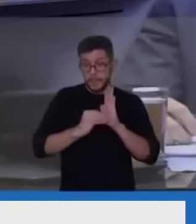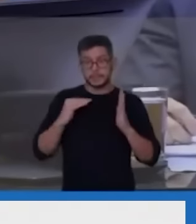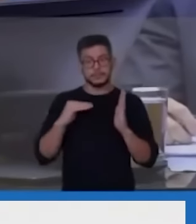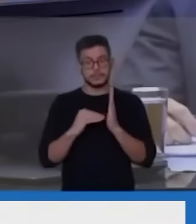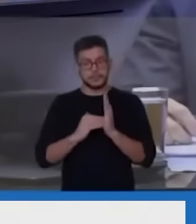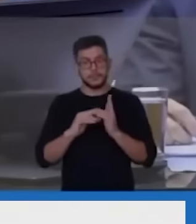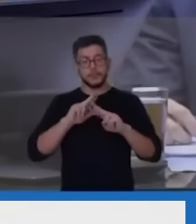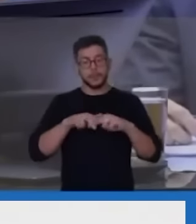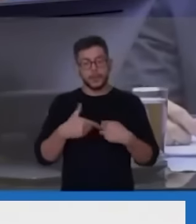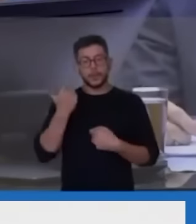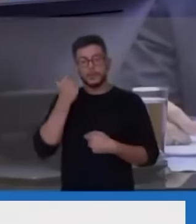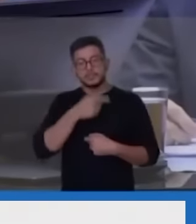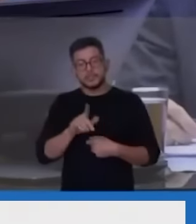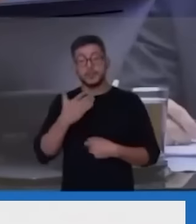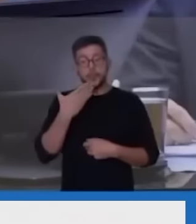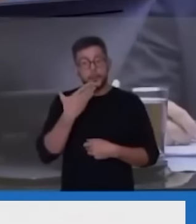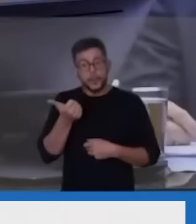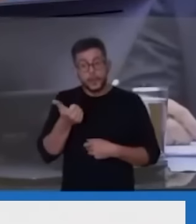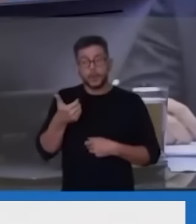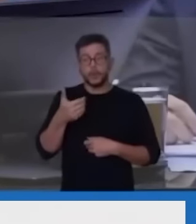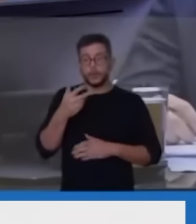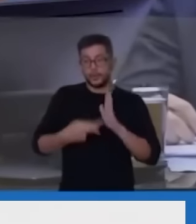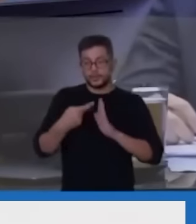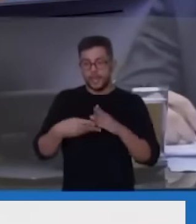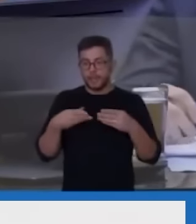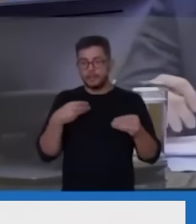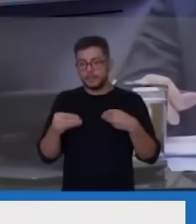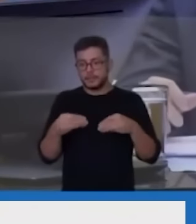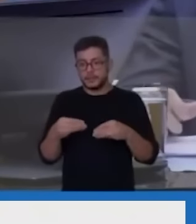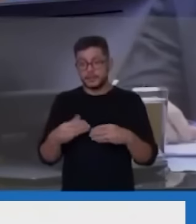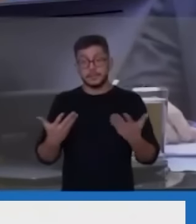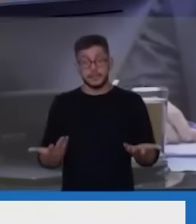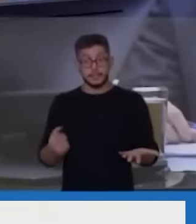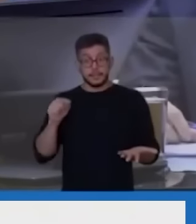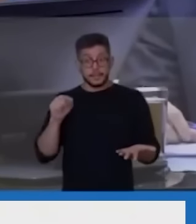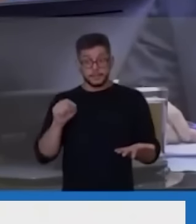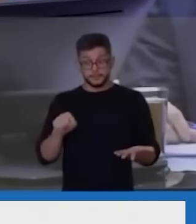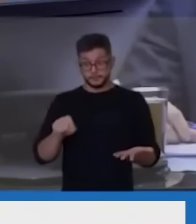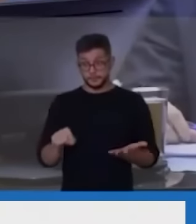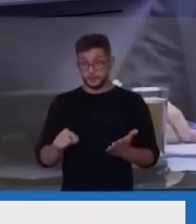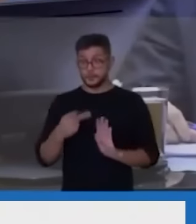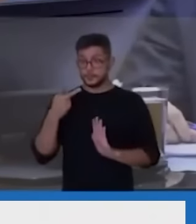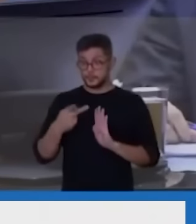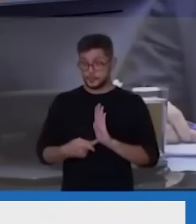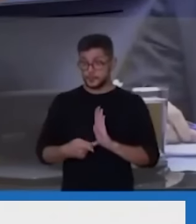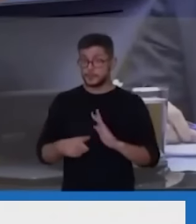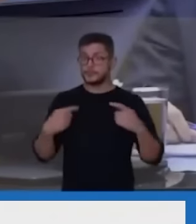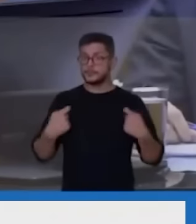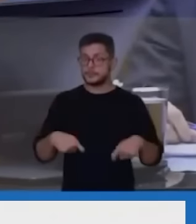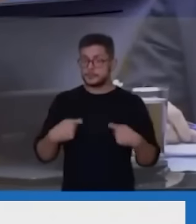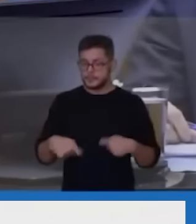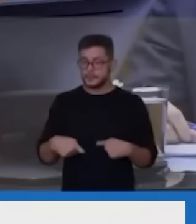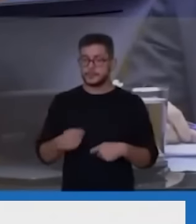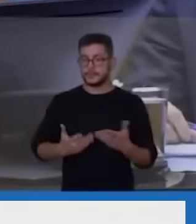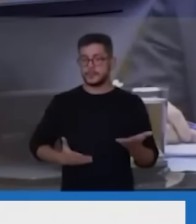um pouco o projeto aprovado pela Câmara originalmente. É importante que esse projeto aconteça para que projetos como o